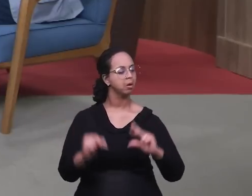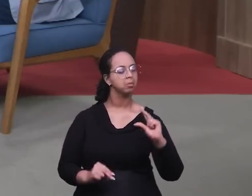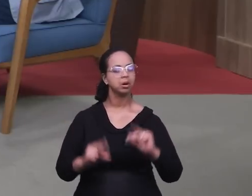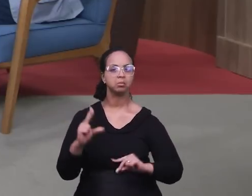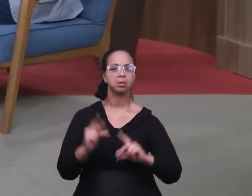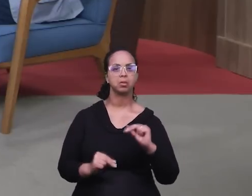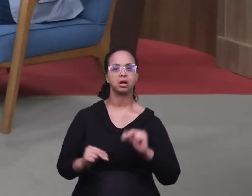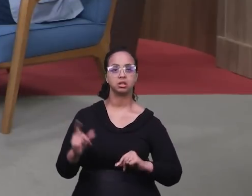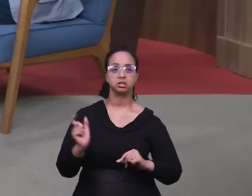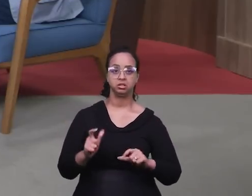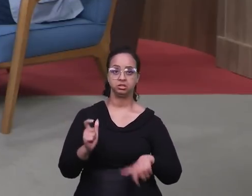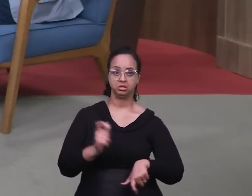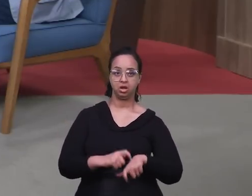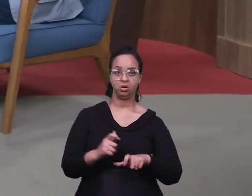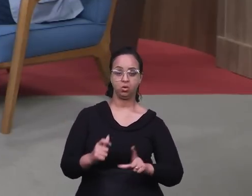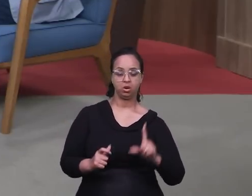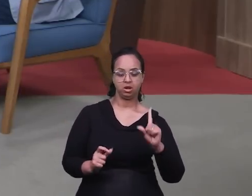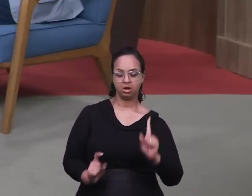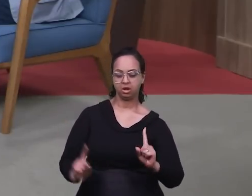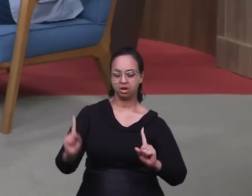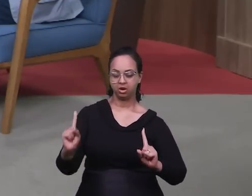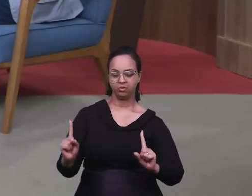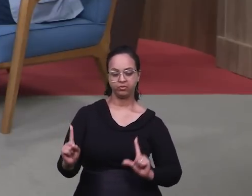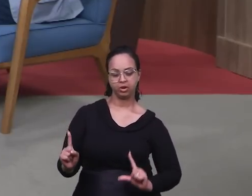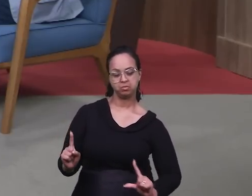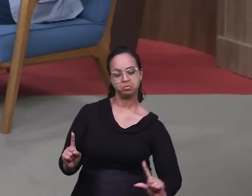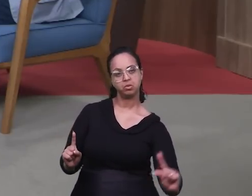hora que o pastor vai embora, ele dá um sinal.